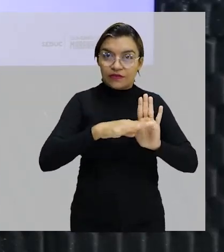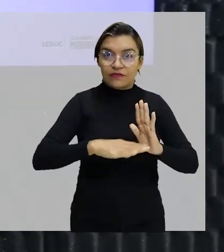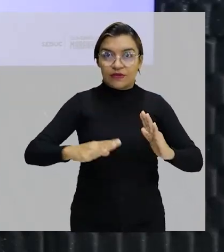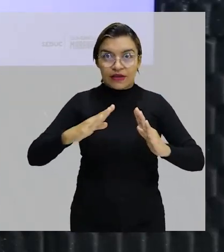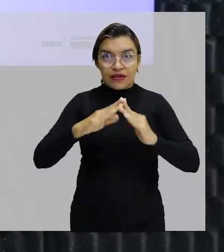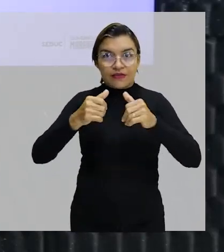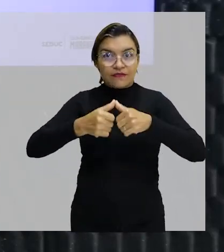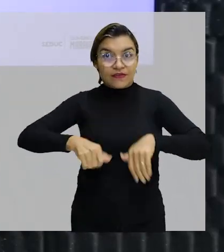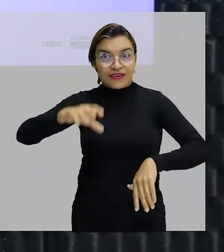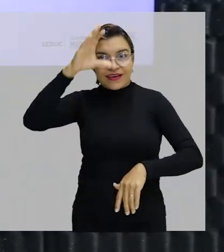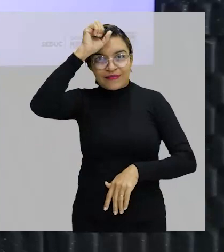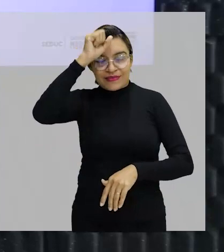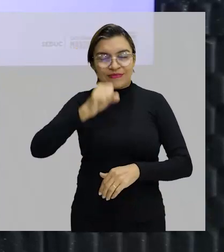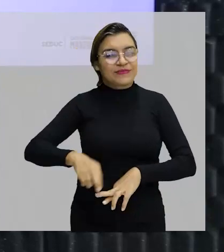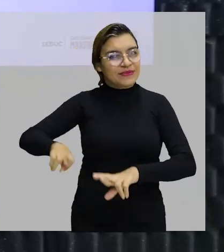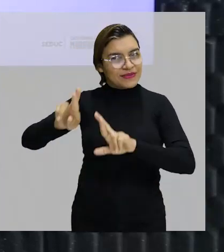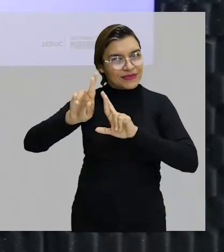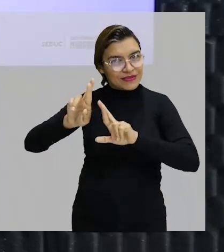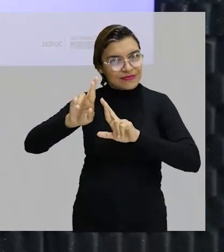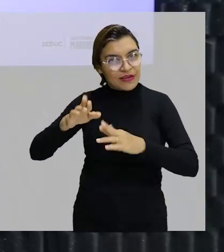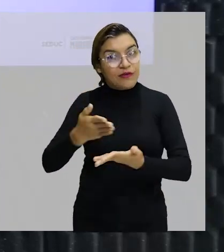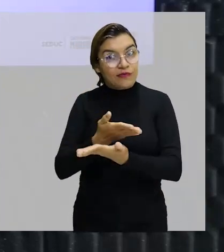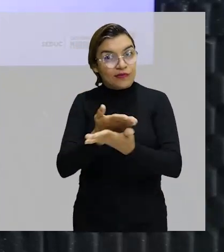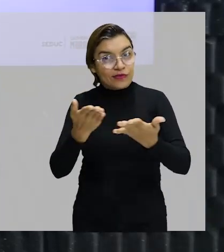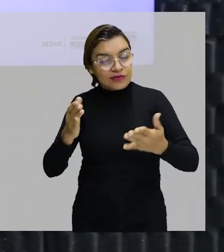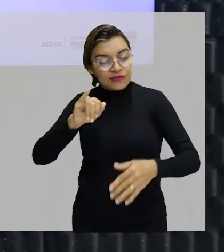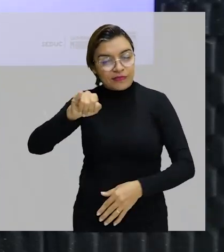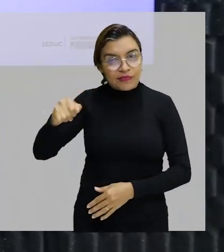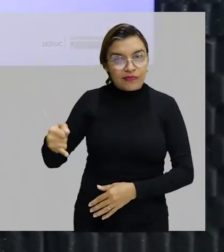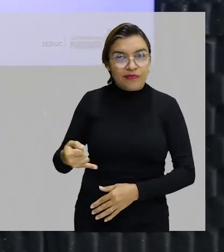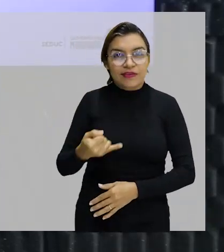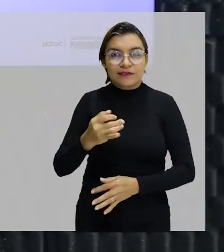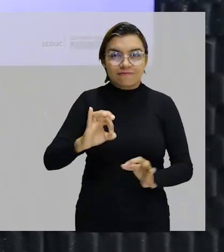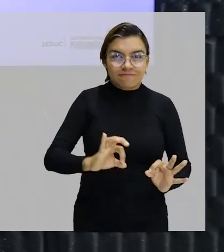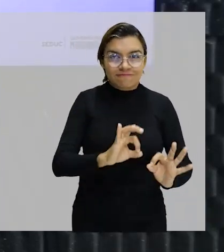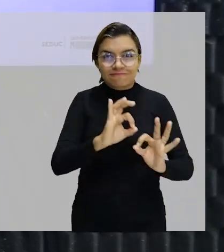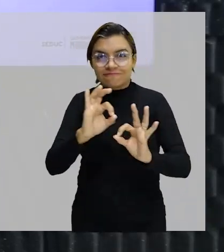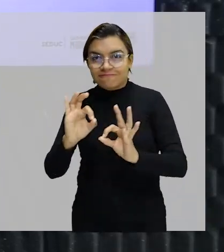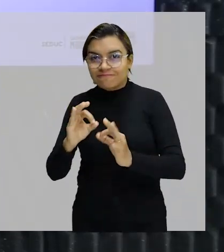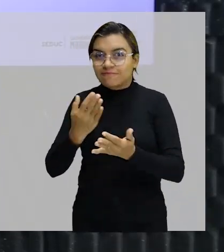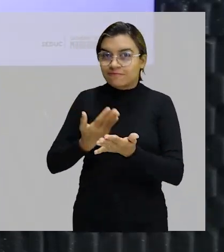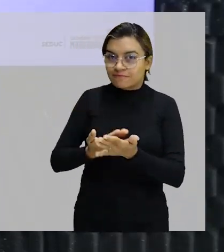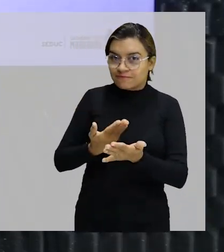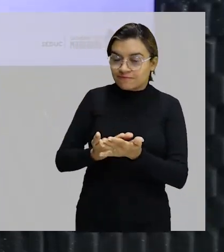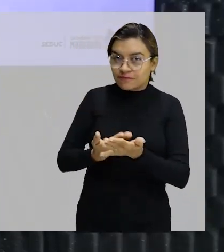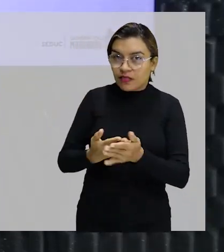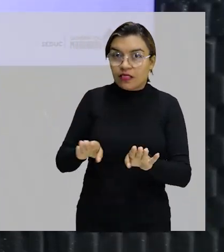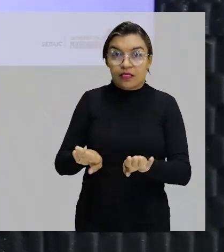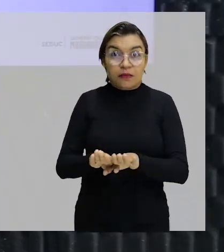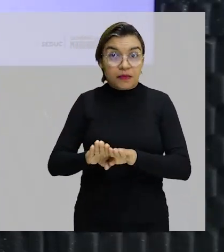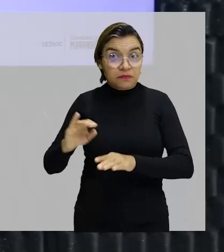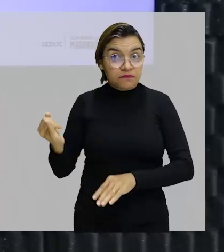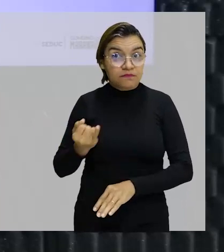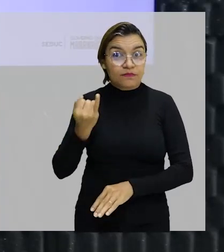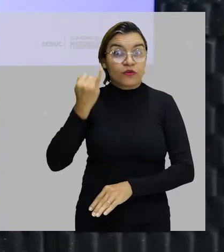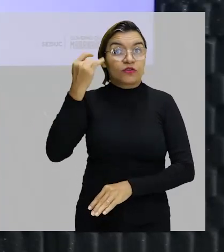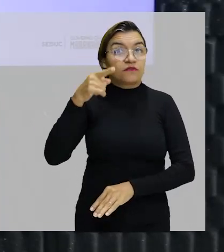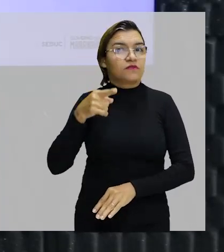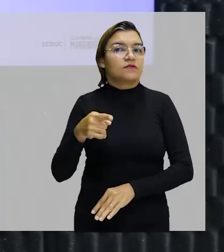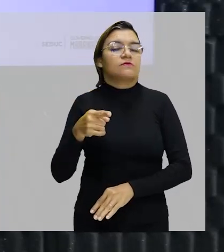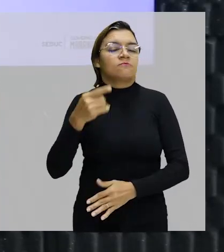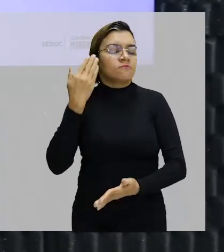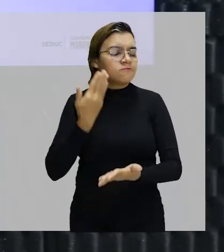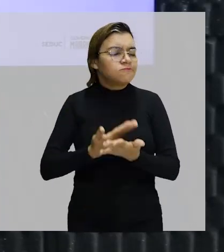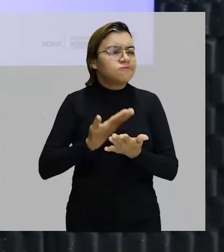Aprendendo. Bom, turminha, espero que vocês estejam aproveitando as nossas aulas, acompanhando direitinho e principalmente se dedicando aos